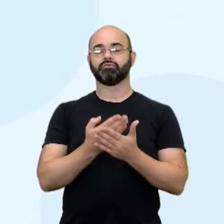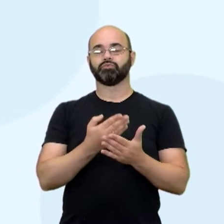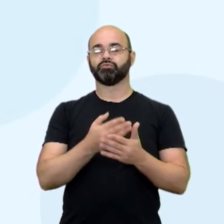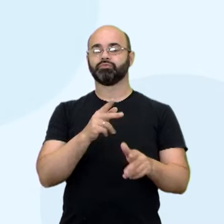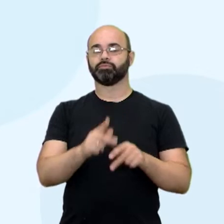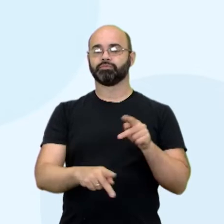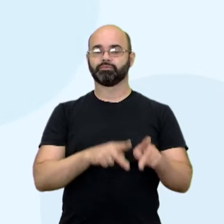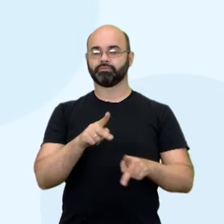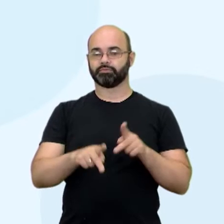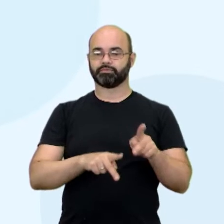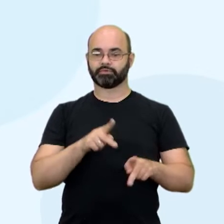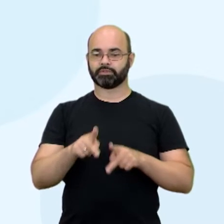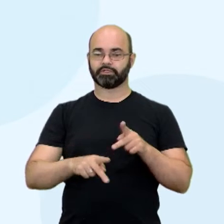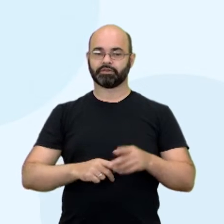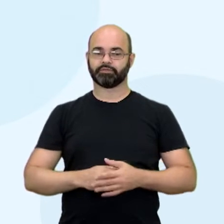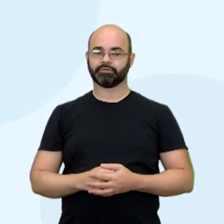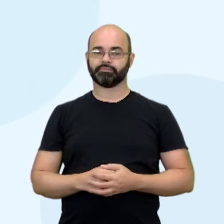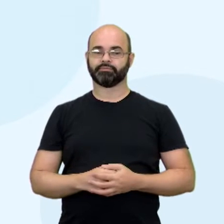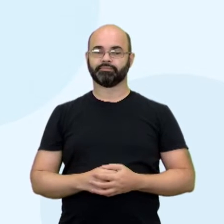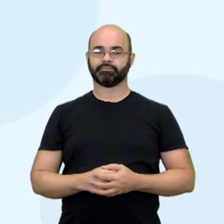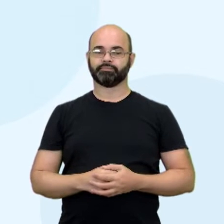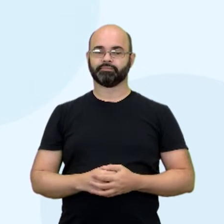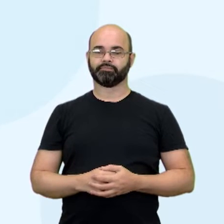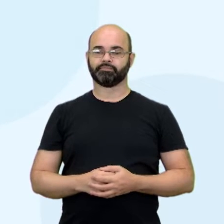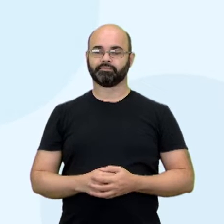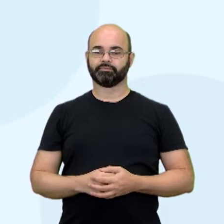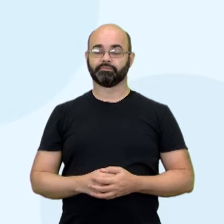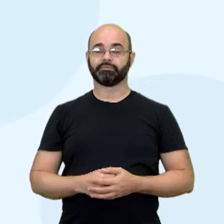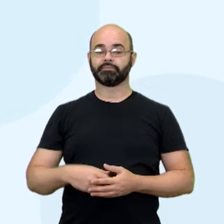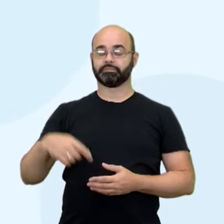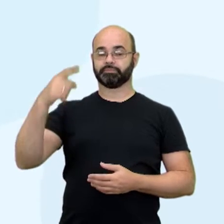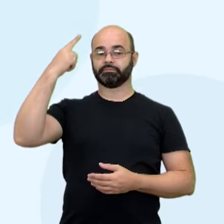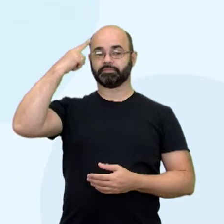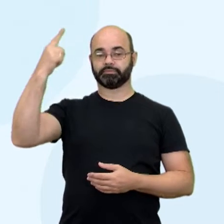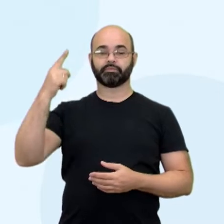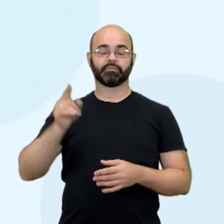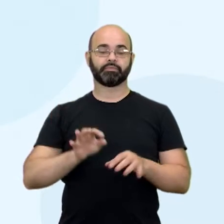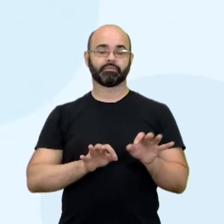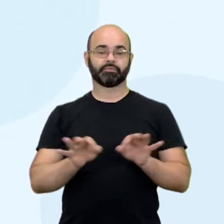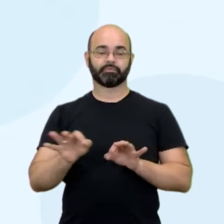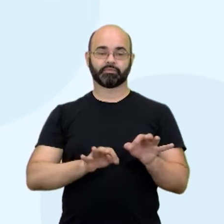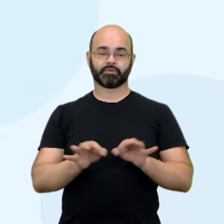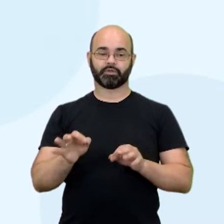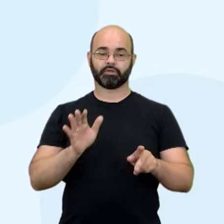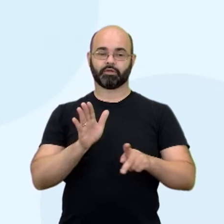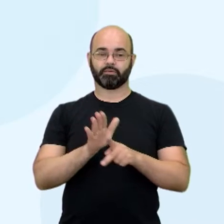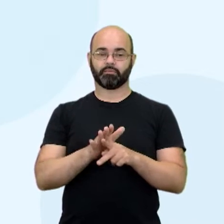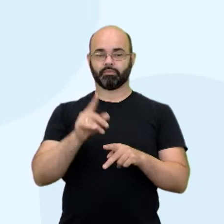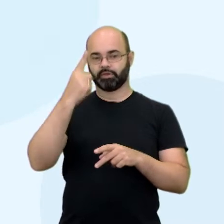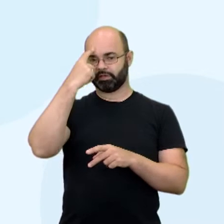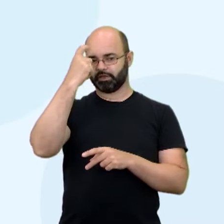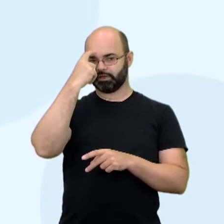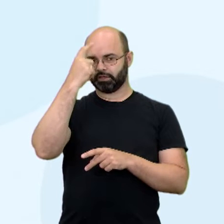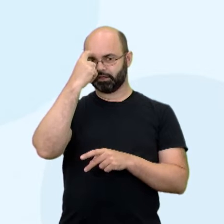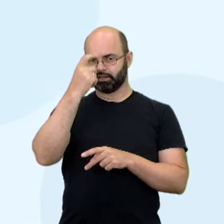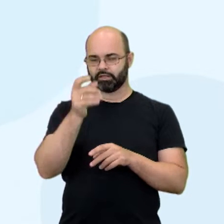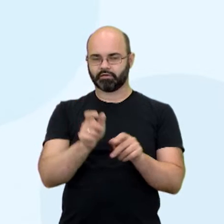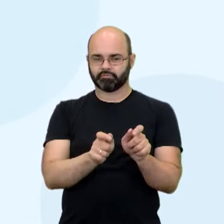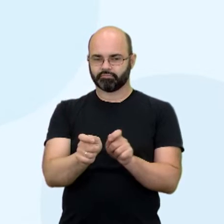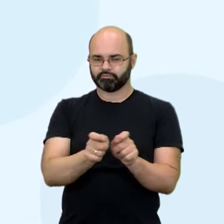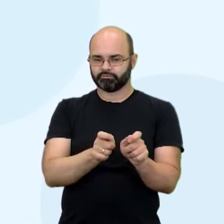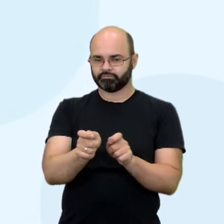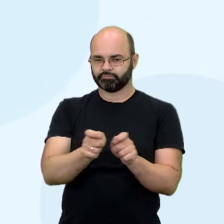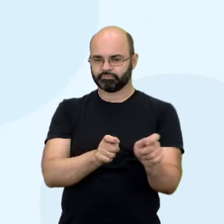é a realização concreta de ideias gestadas com o objetivo de criar no Brasil uma associação